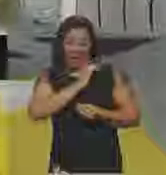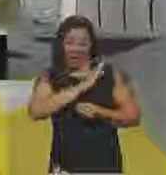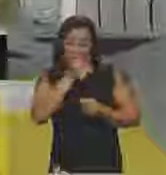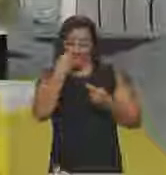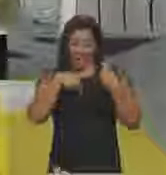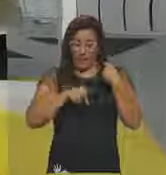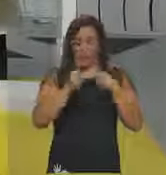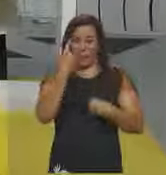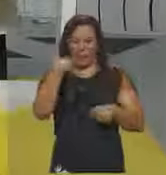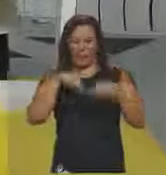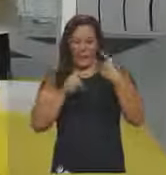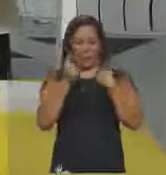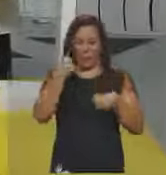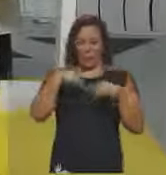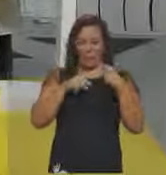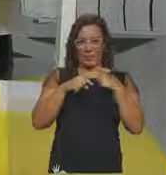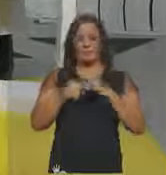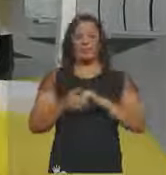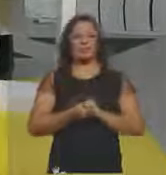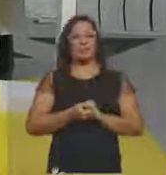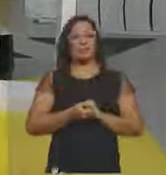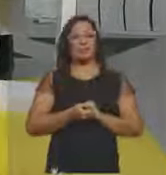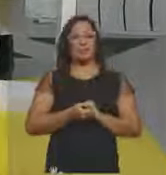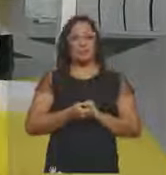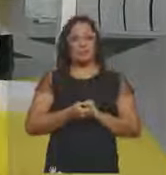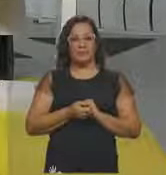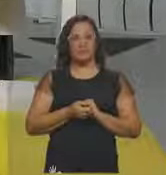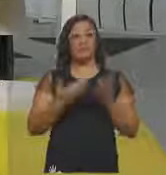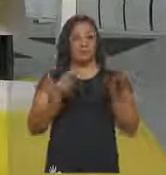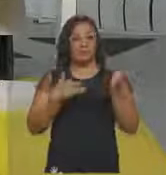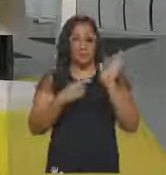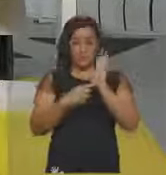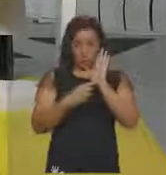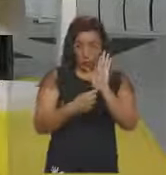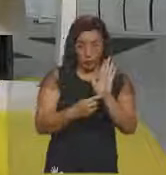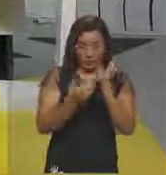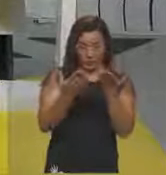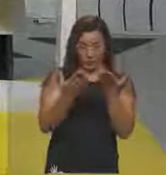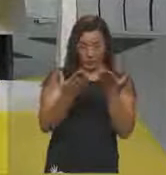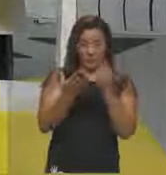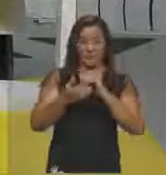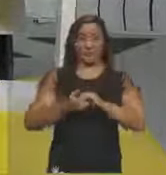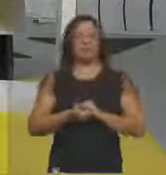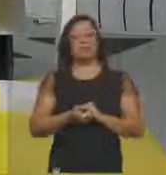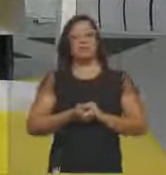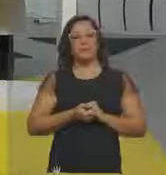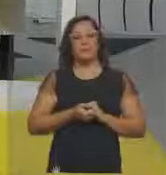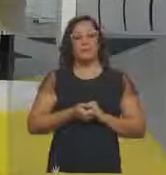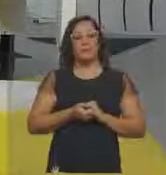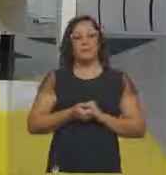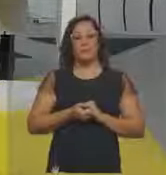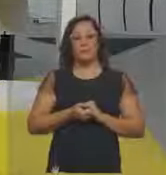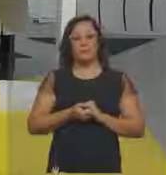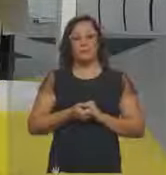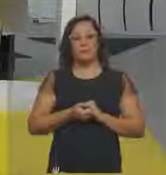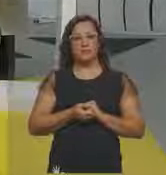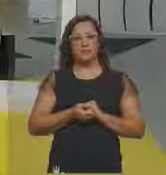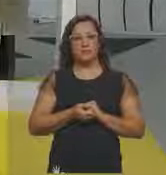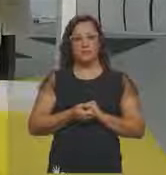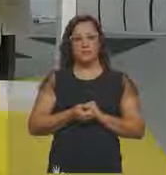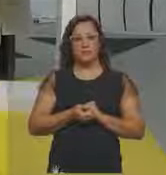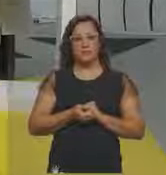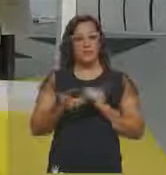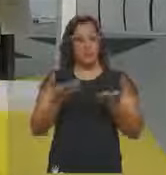corpo. Queria mostrar para você, mas a gente vai retomar aqui a nossa aula e espero, né, que você